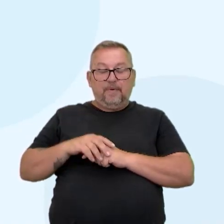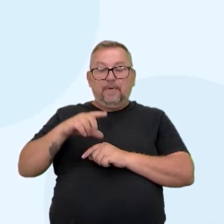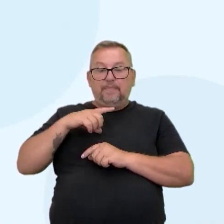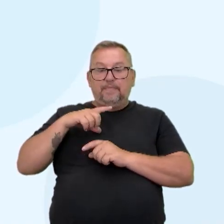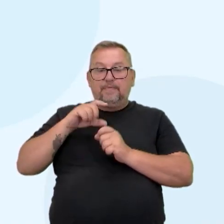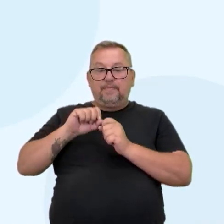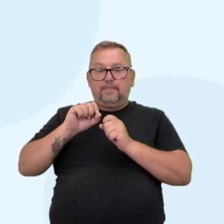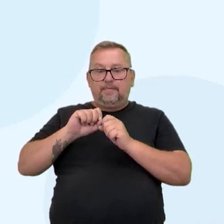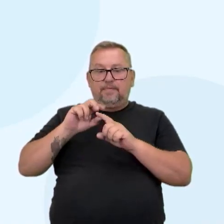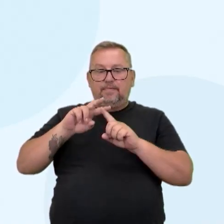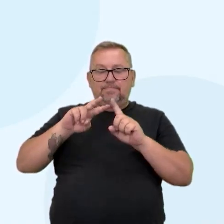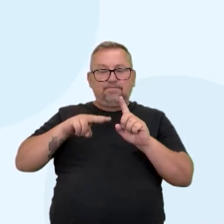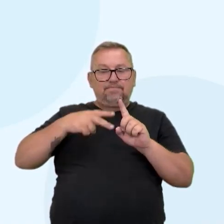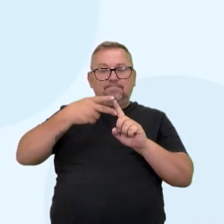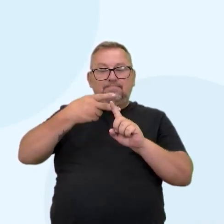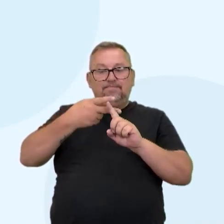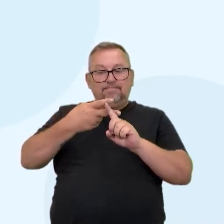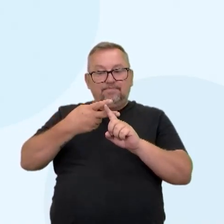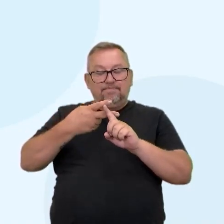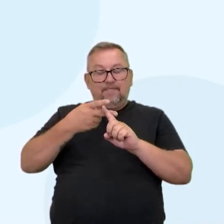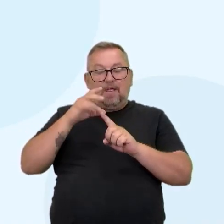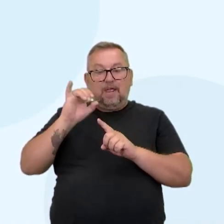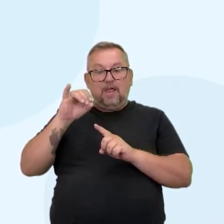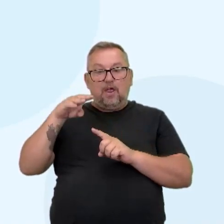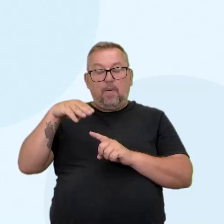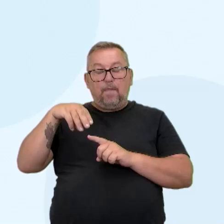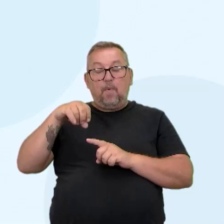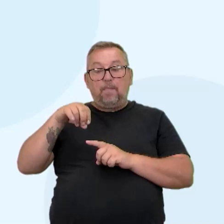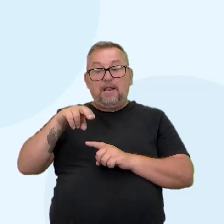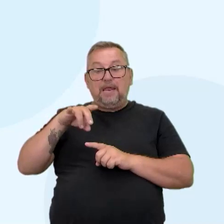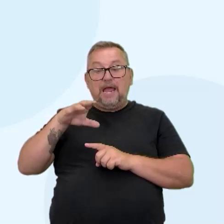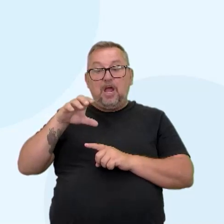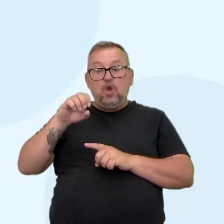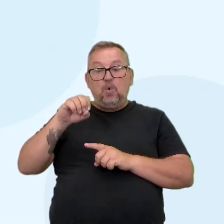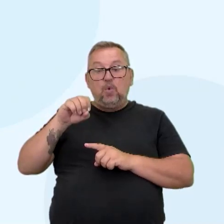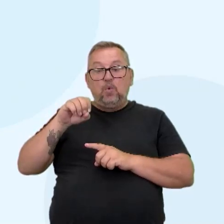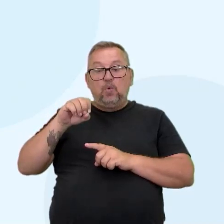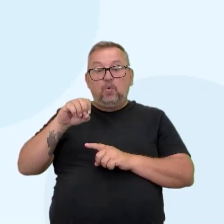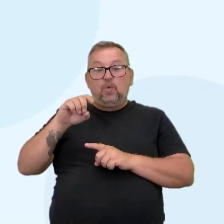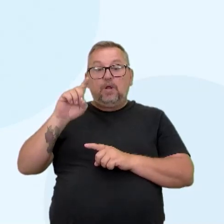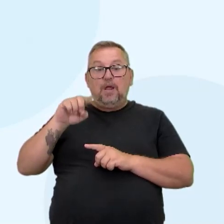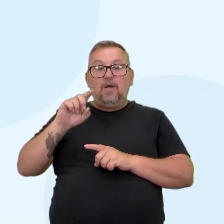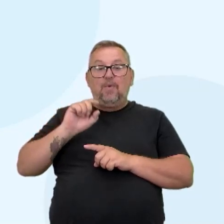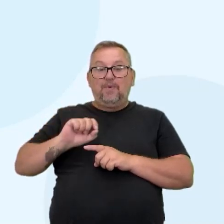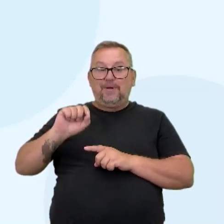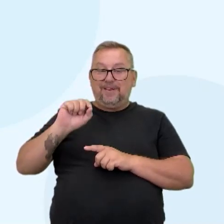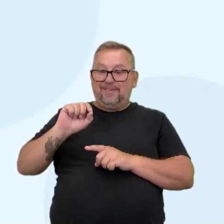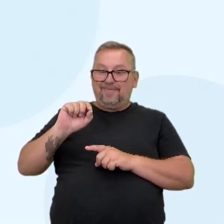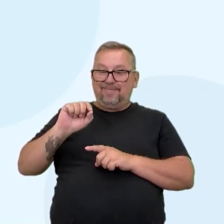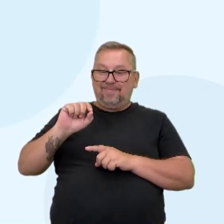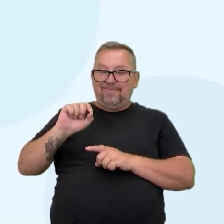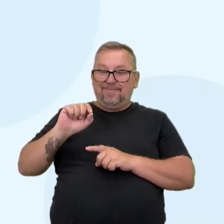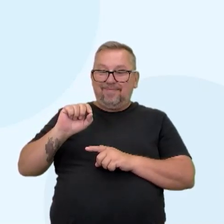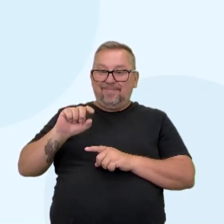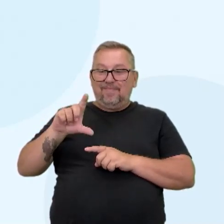fazem uma dobradinha com o setor imobiliário, que é o especialista em, olha a palavrinha agora,